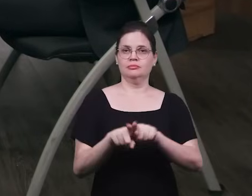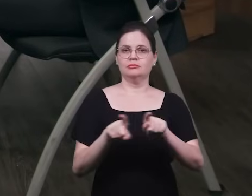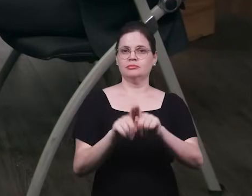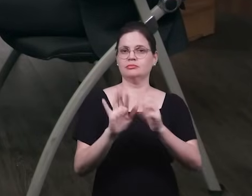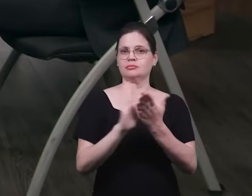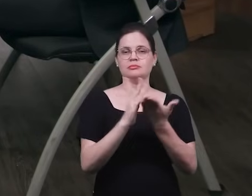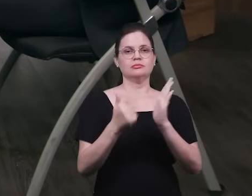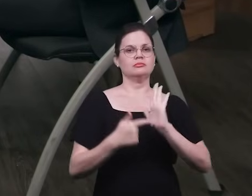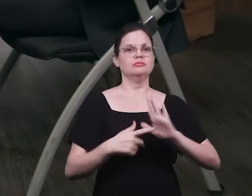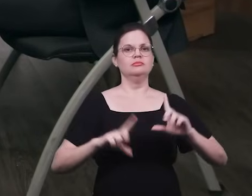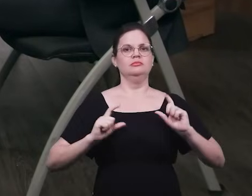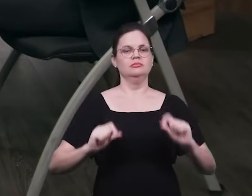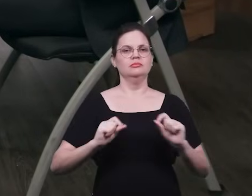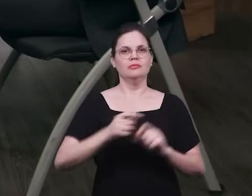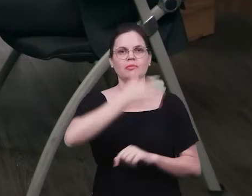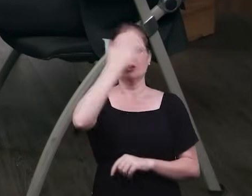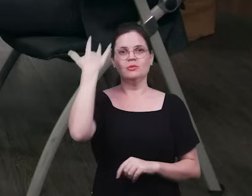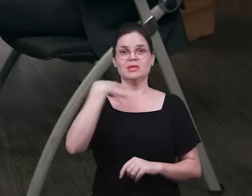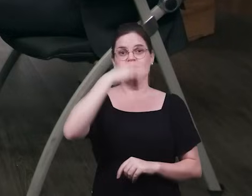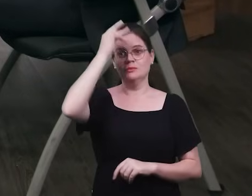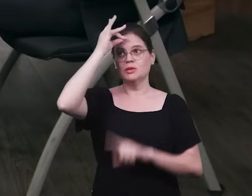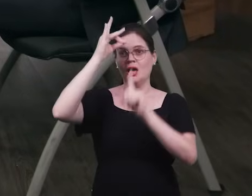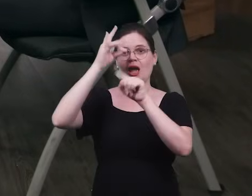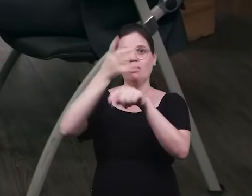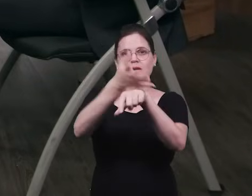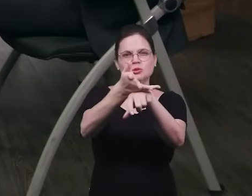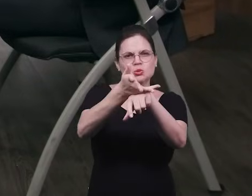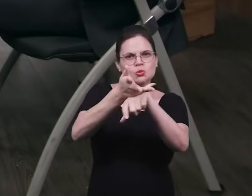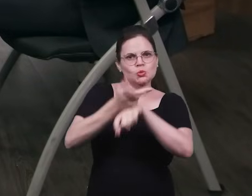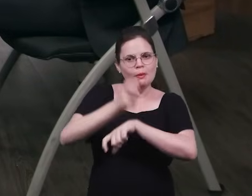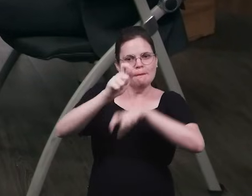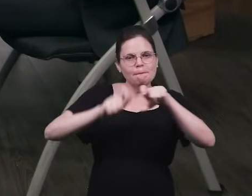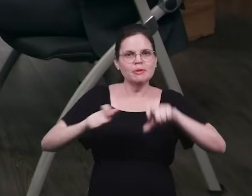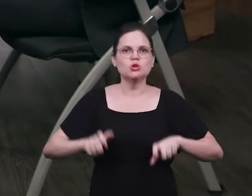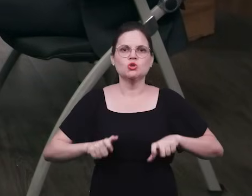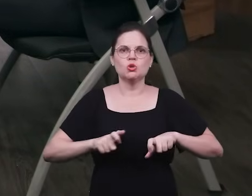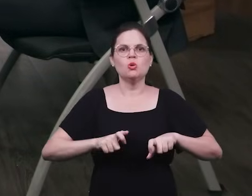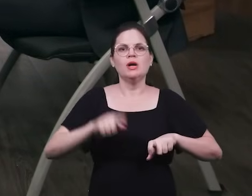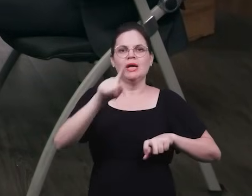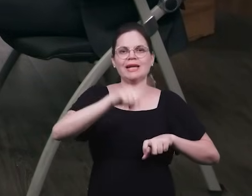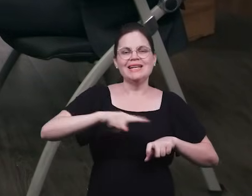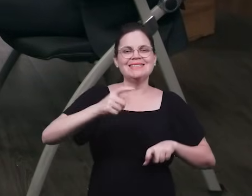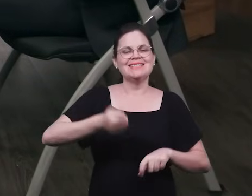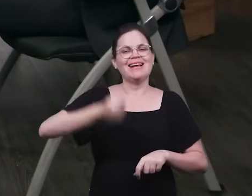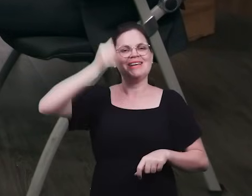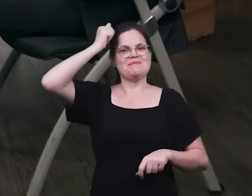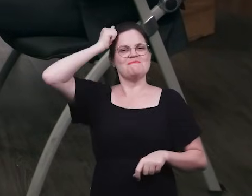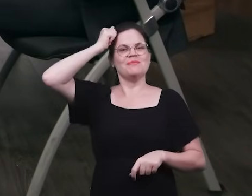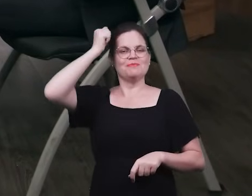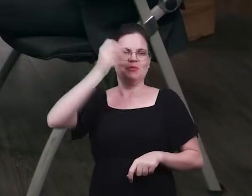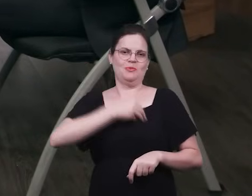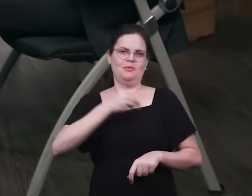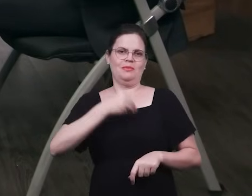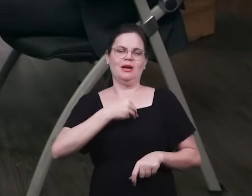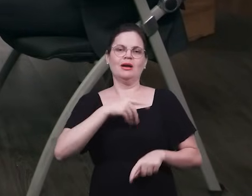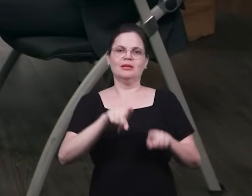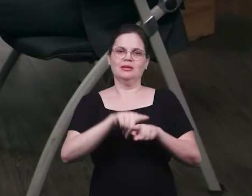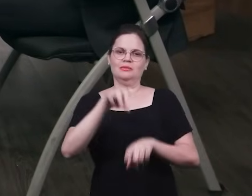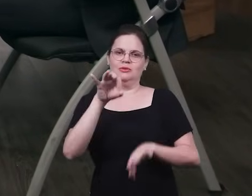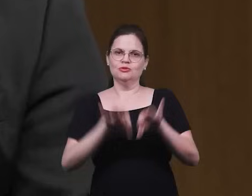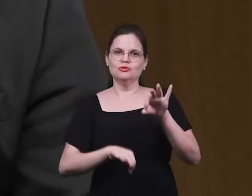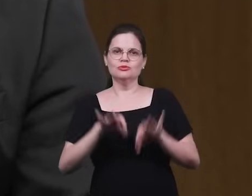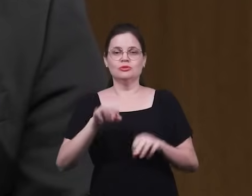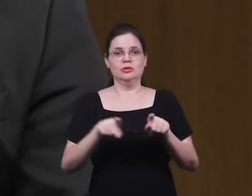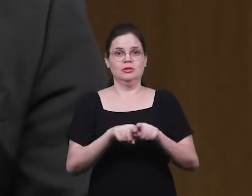diz que o Espírito Santo é aquele que convence o homem do pecado da justiça e do juízo não é o